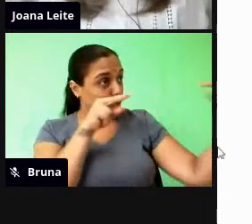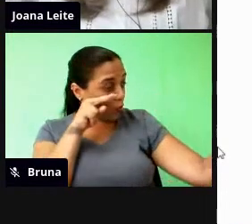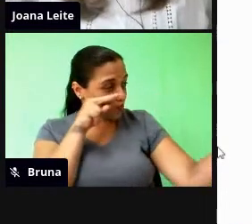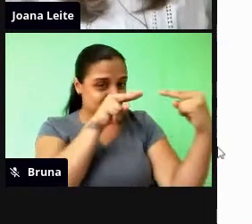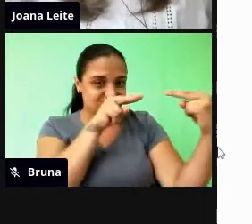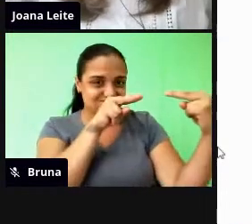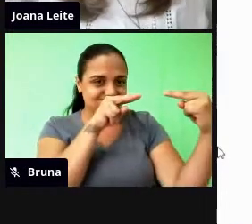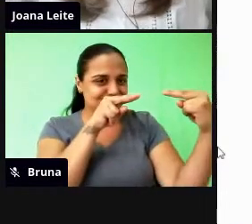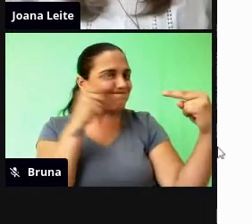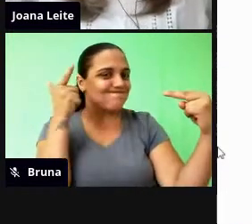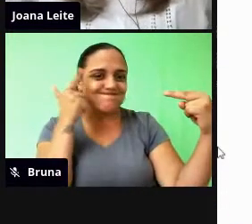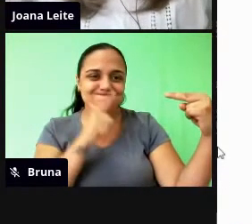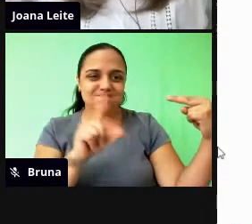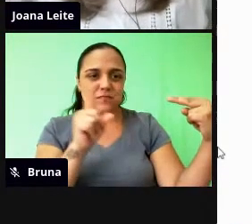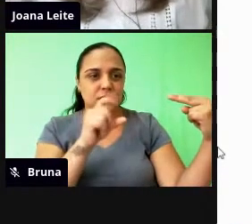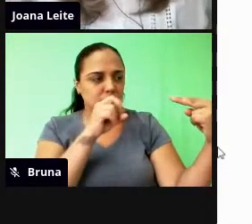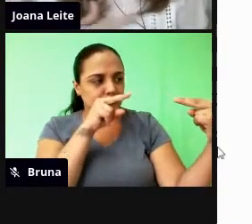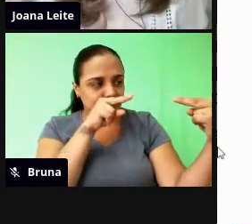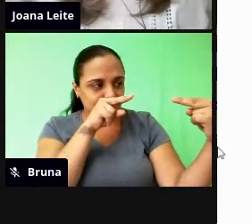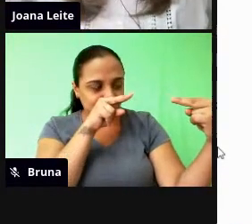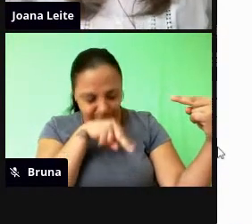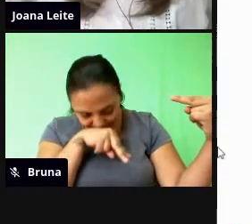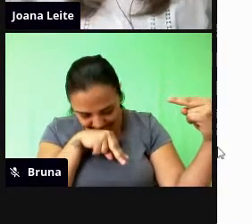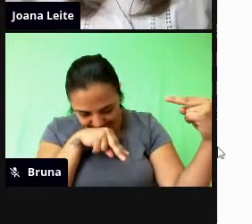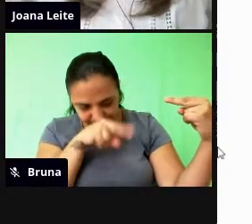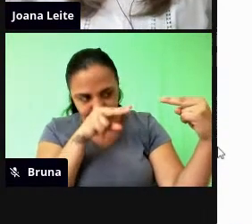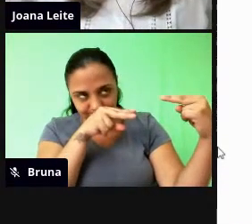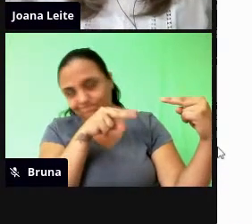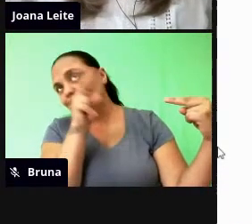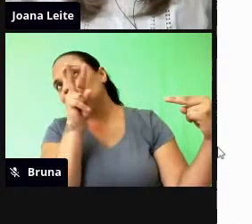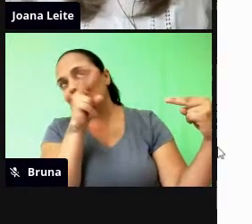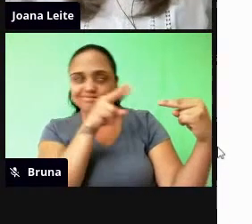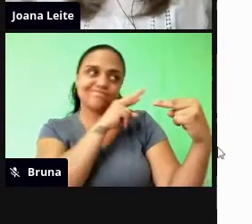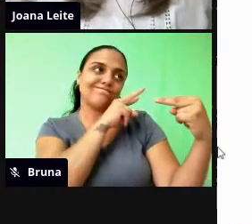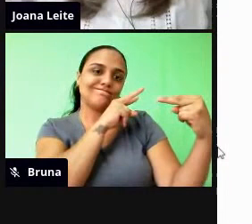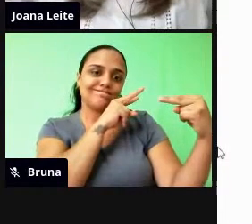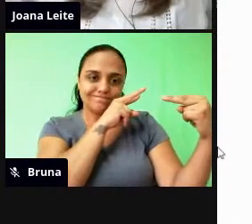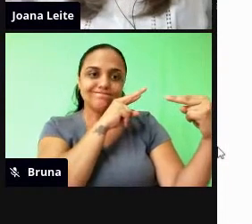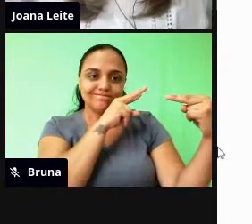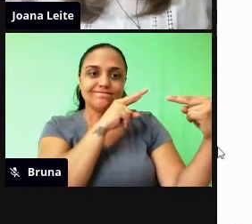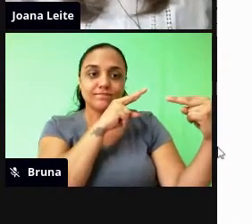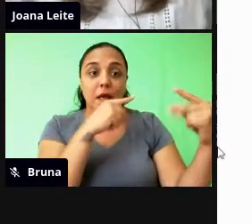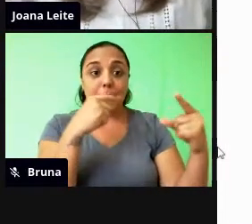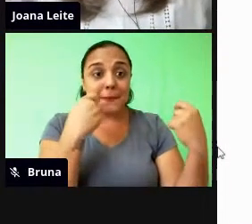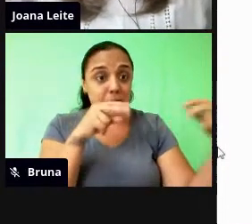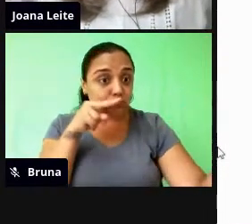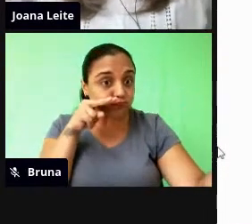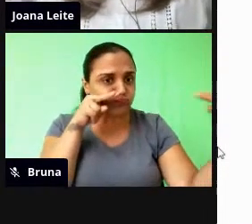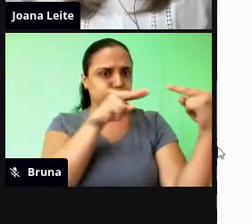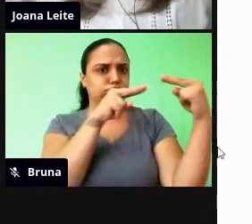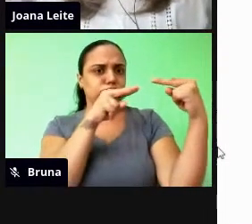contato visual. Às vezes, eles olham, mas tira o olhar rapidamente. Então, ele precisa ser um olhar sustentado.